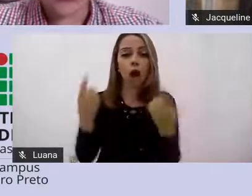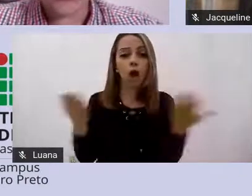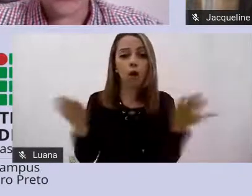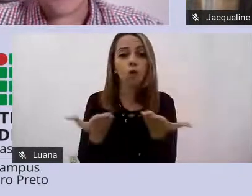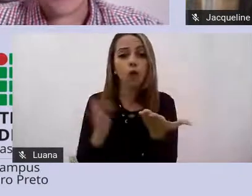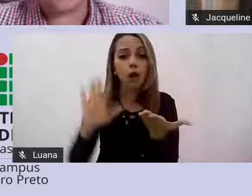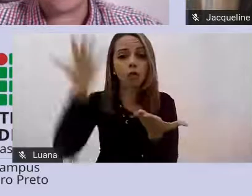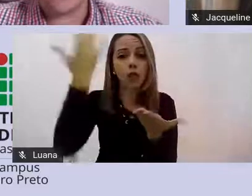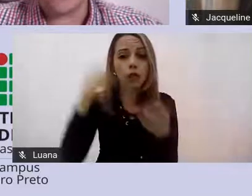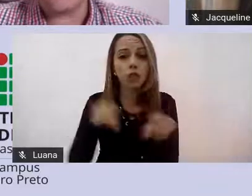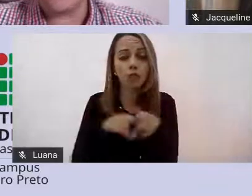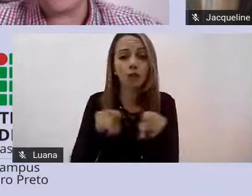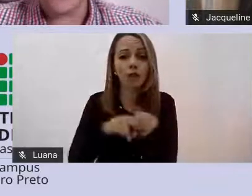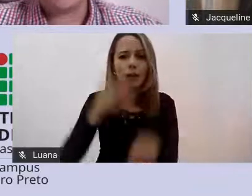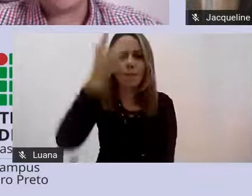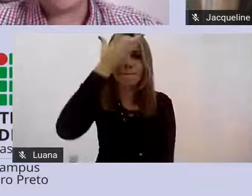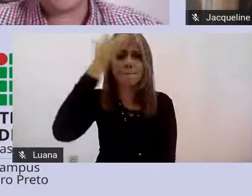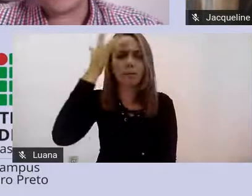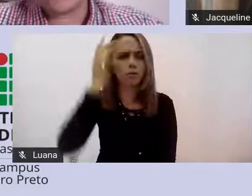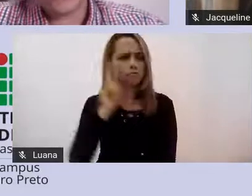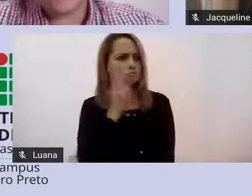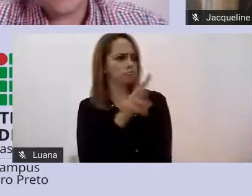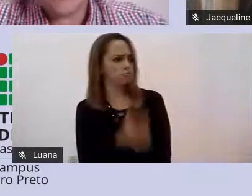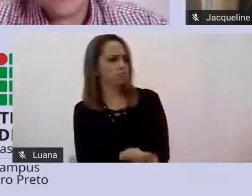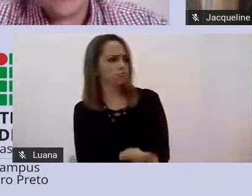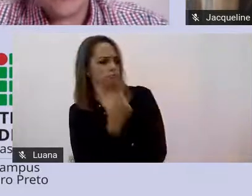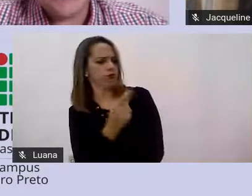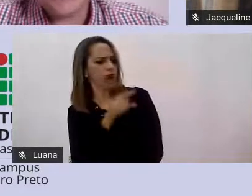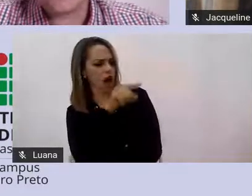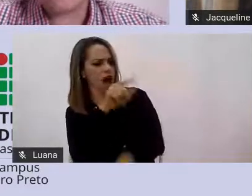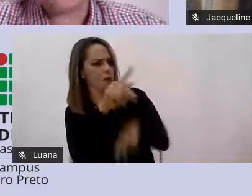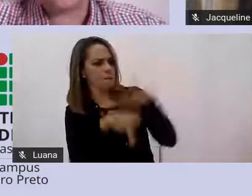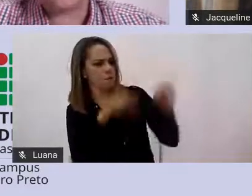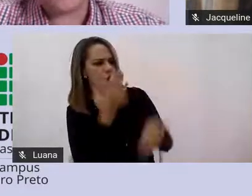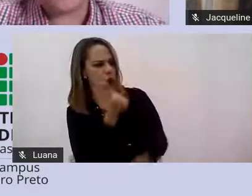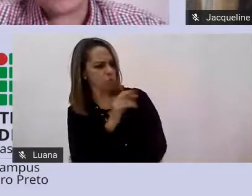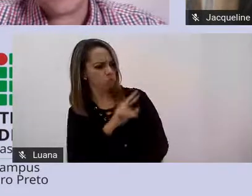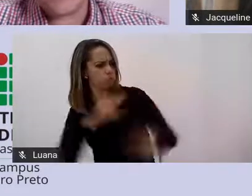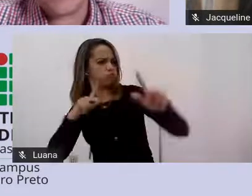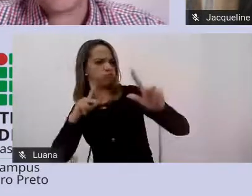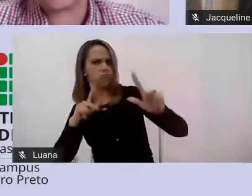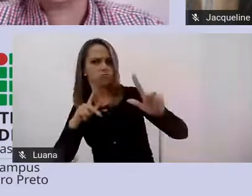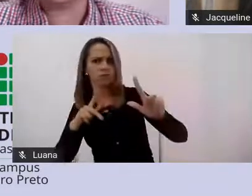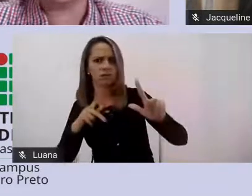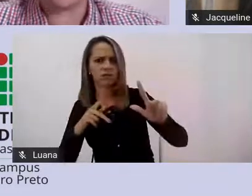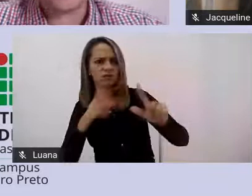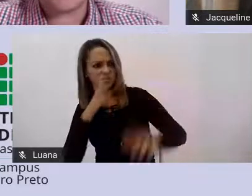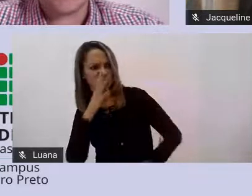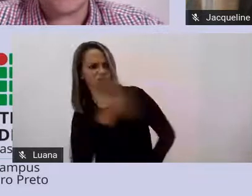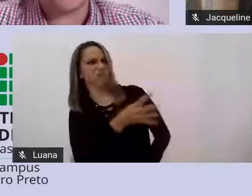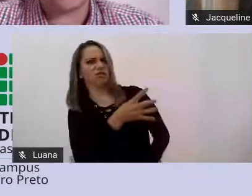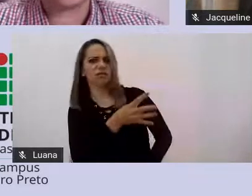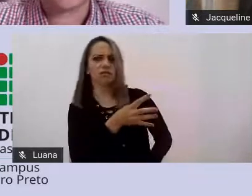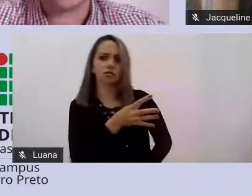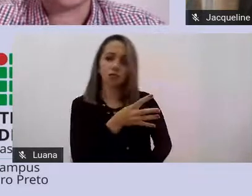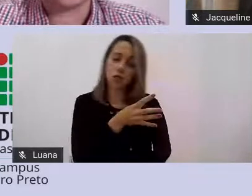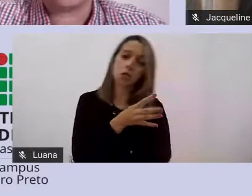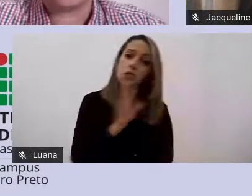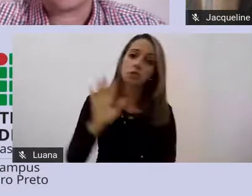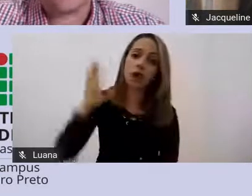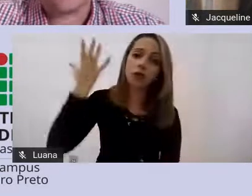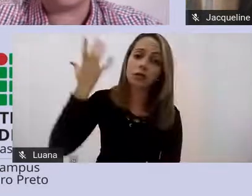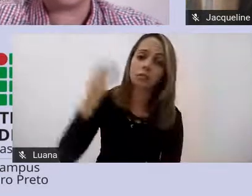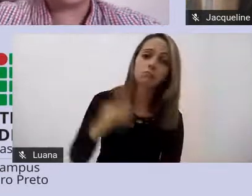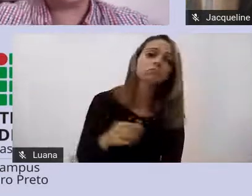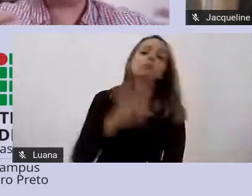A gente julgar um povo pelo que ele come, né? Isso usado de maneira até comercial, né? Você é o que